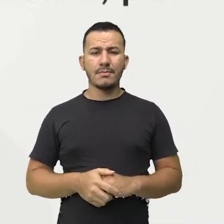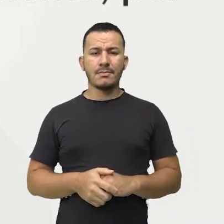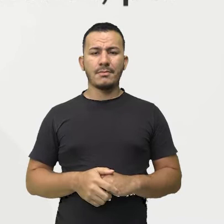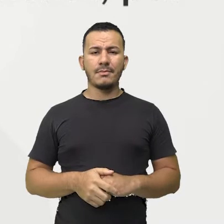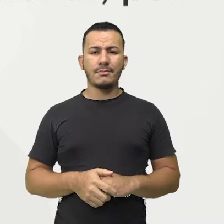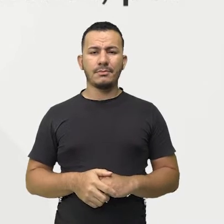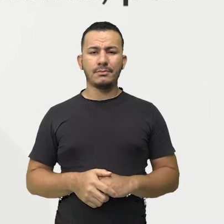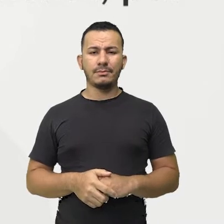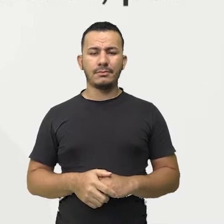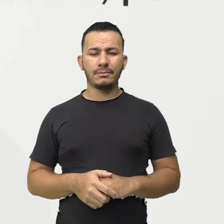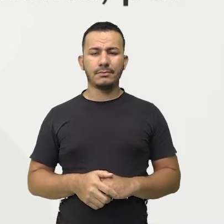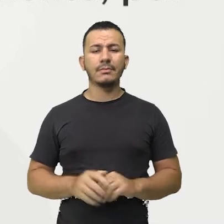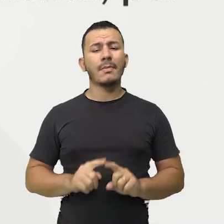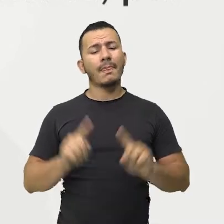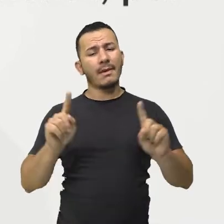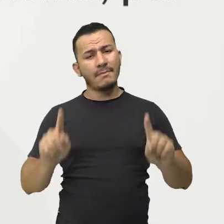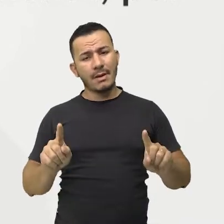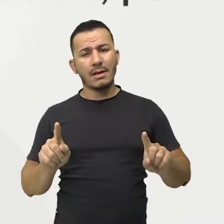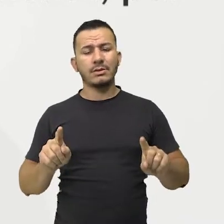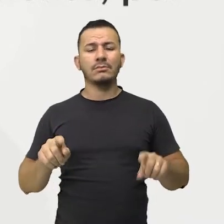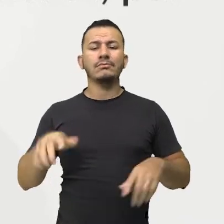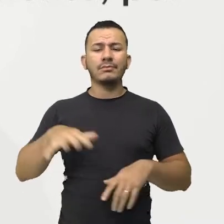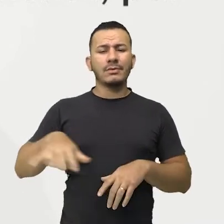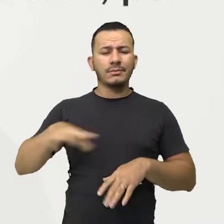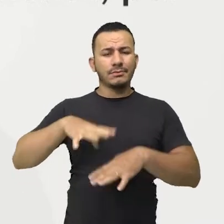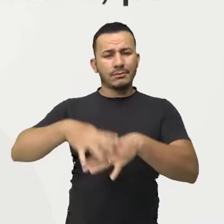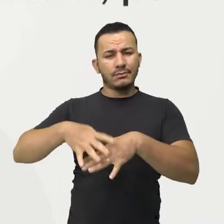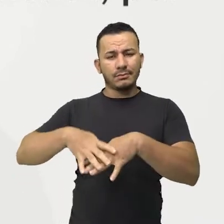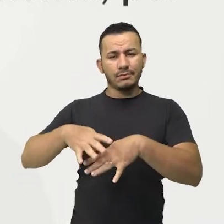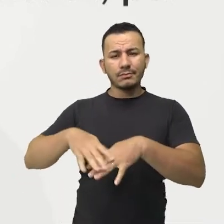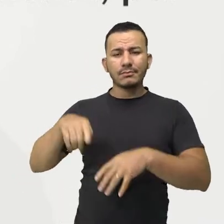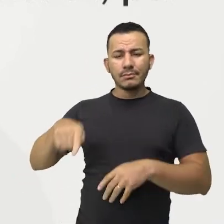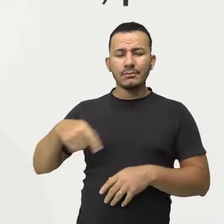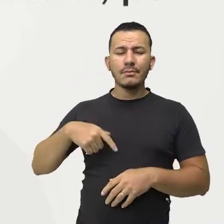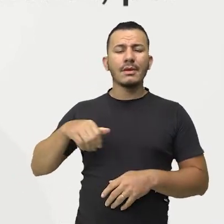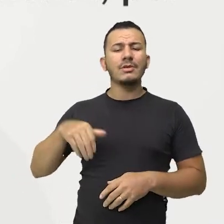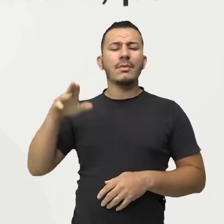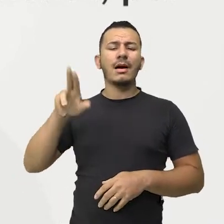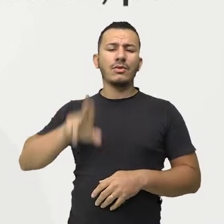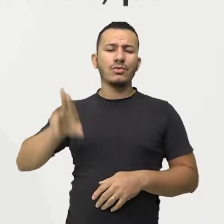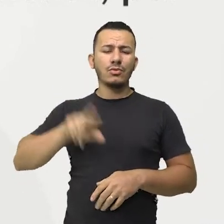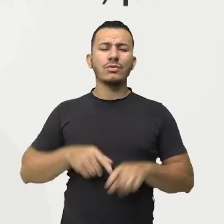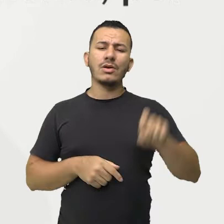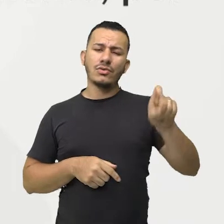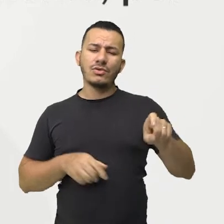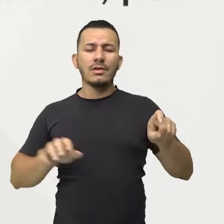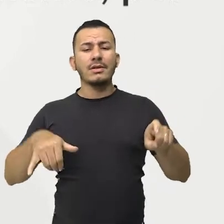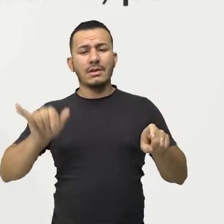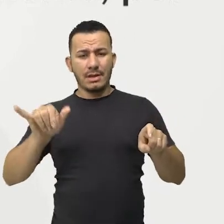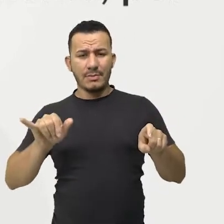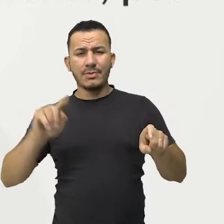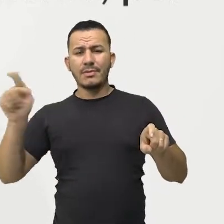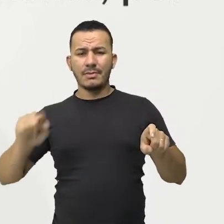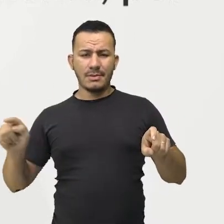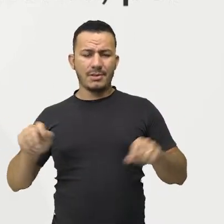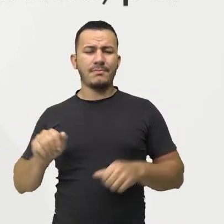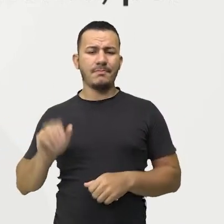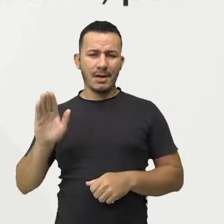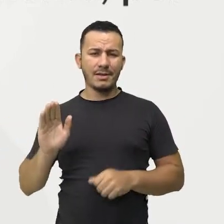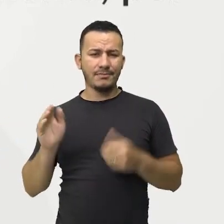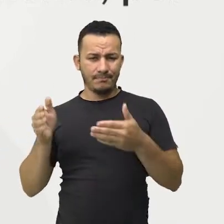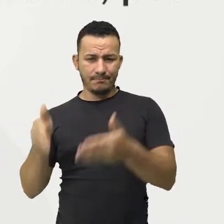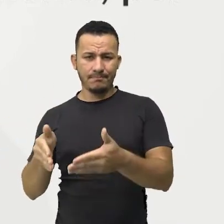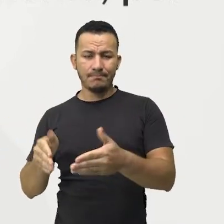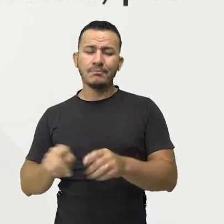Porém, normalmente, né, em matemática a gente vai estar usando aí então x, y e z, tá bom? Mas